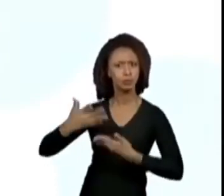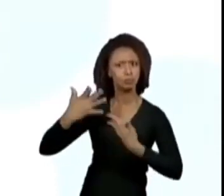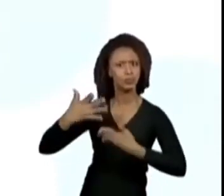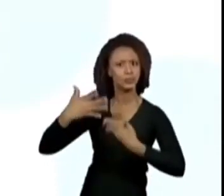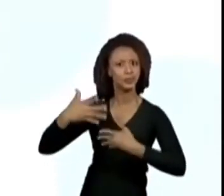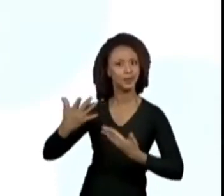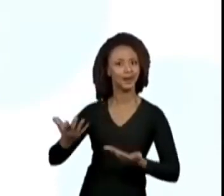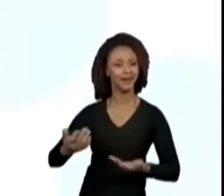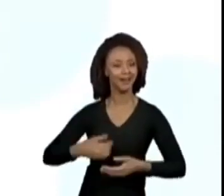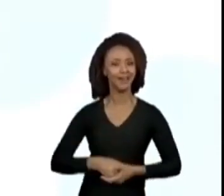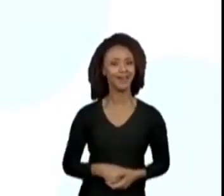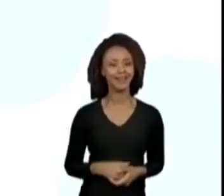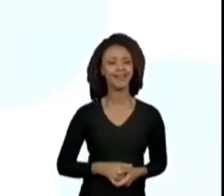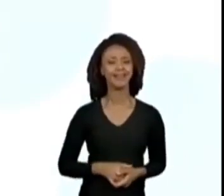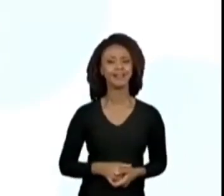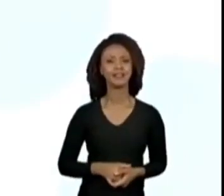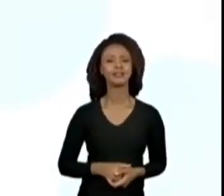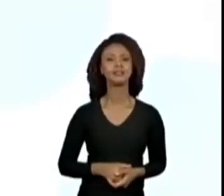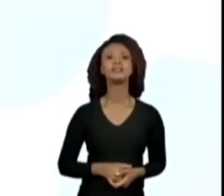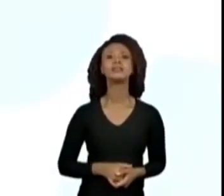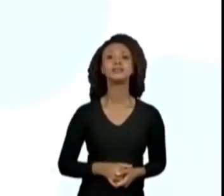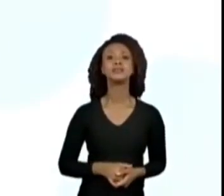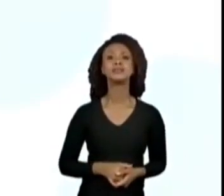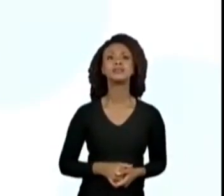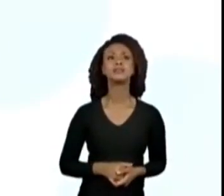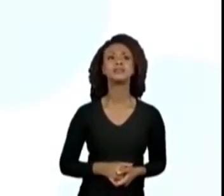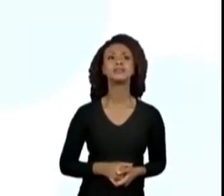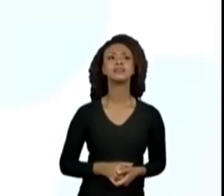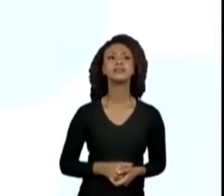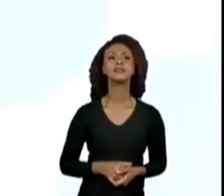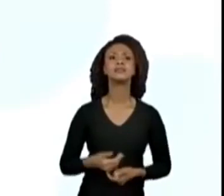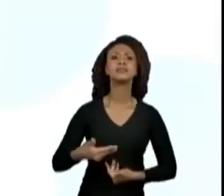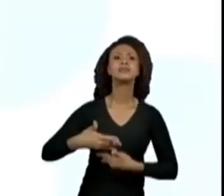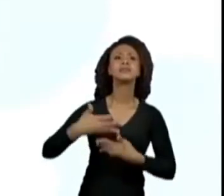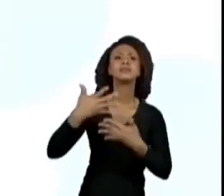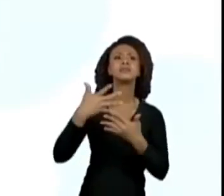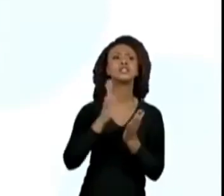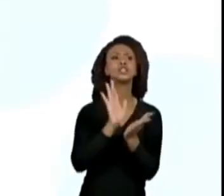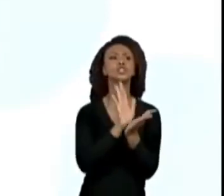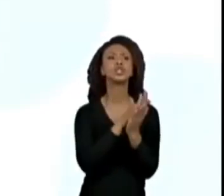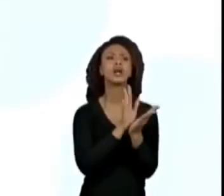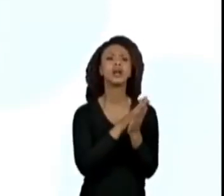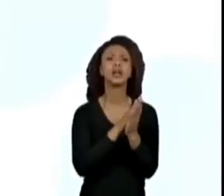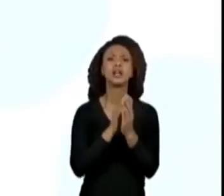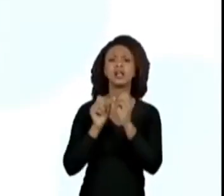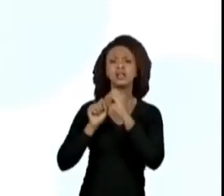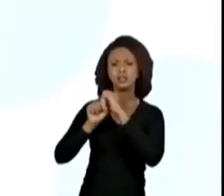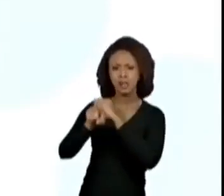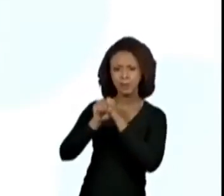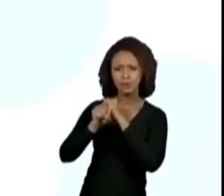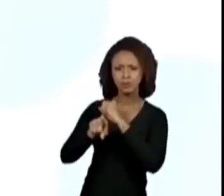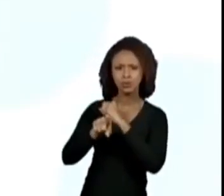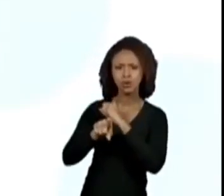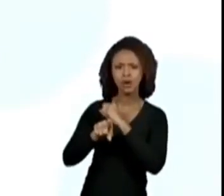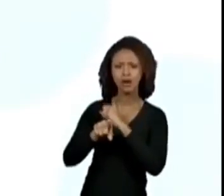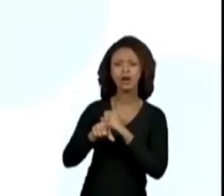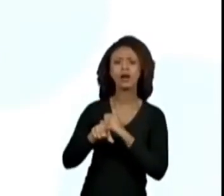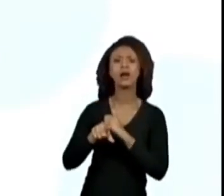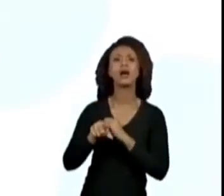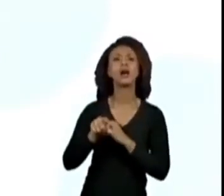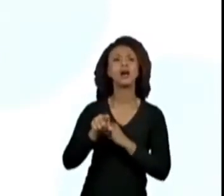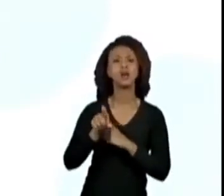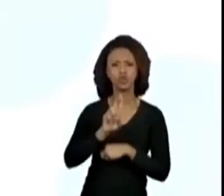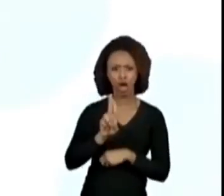Muito rápidos. Quem colocou ali? Jacaré, tamanduá, não entendi. Acho que ele estava colocando aí no nome